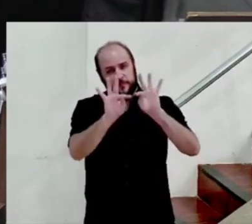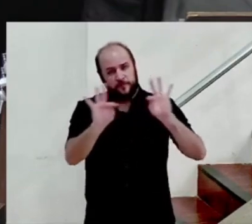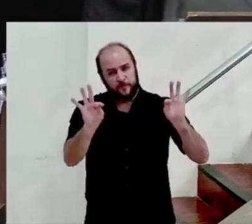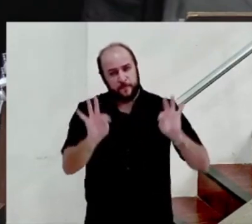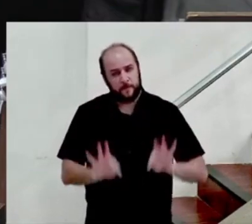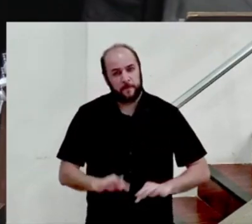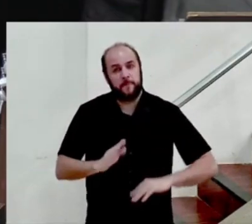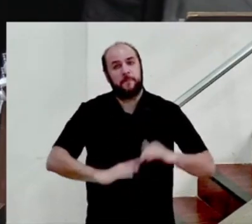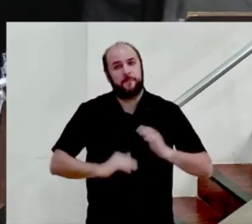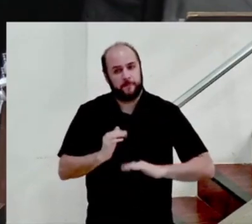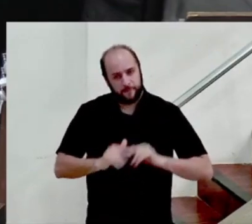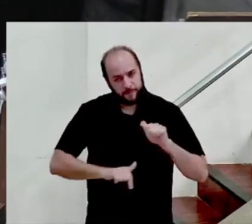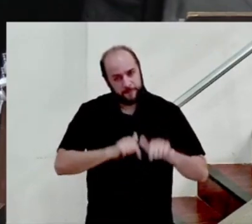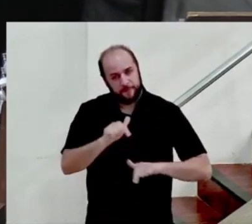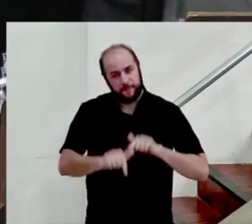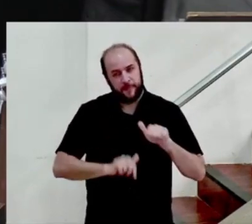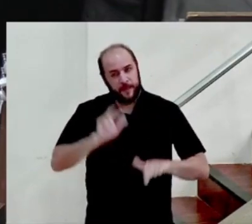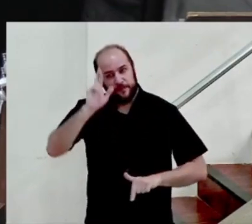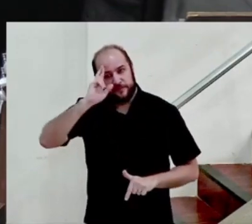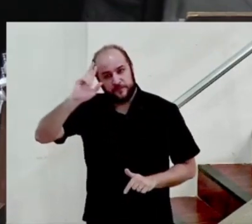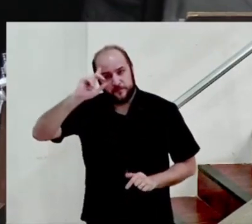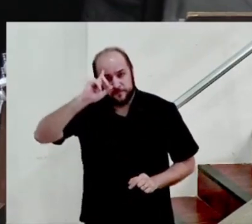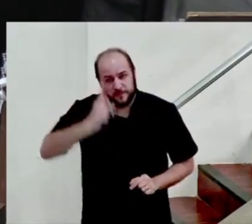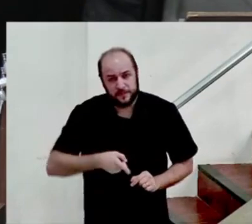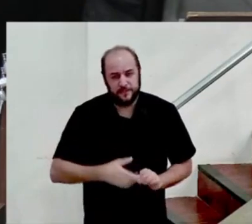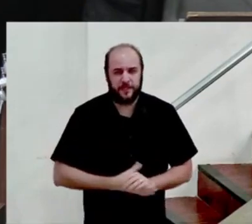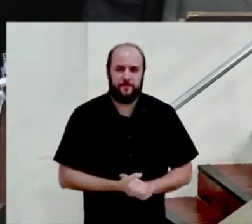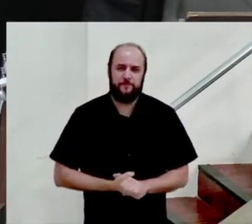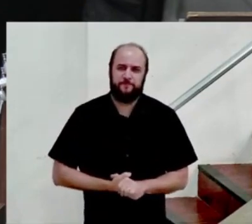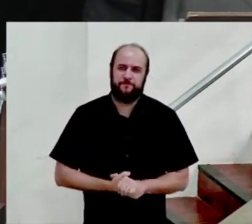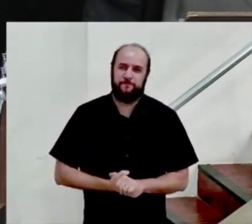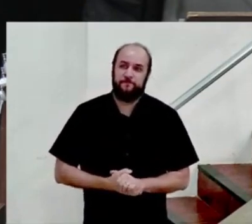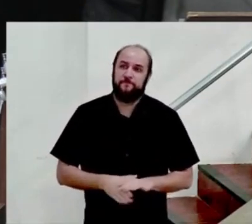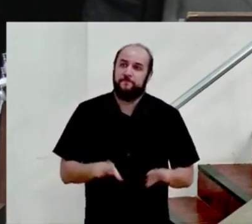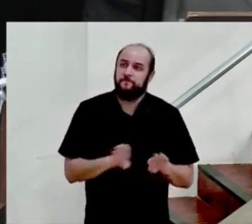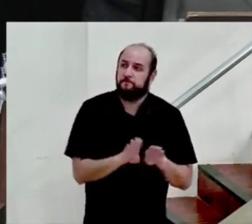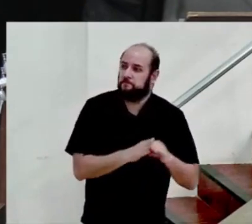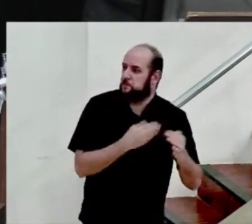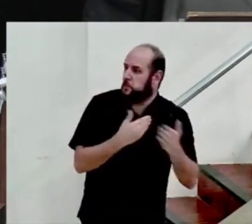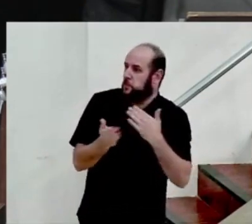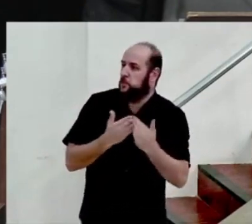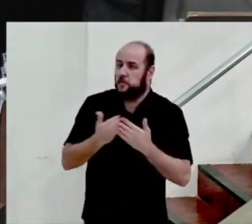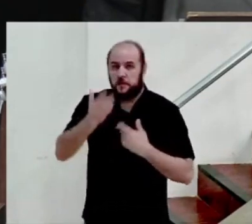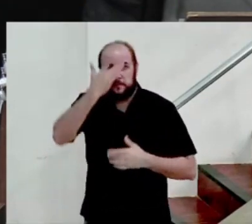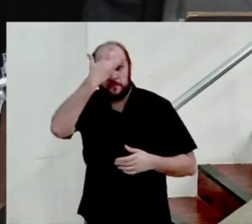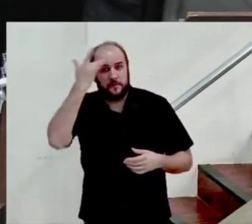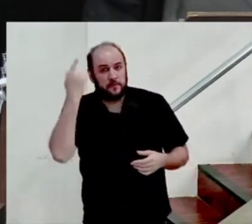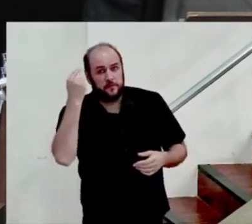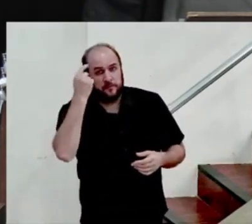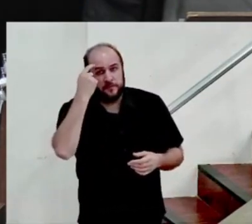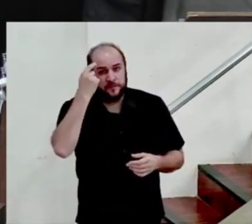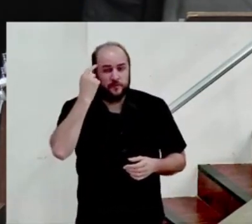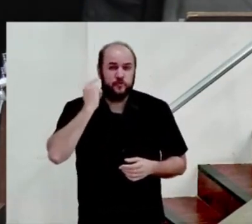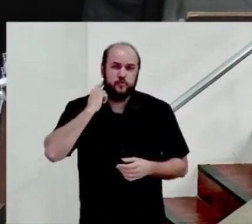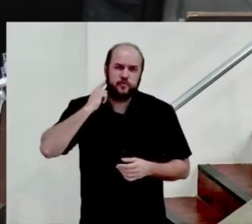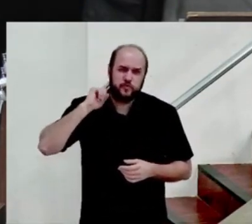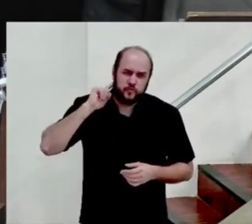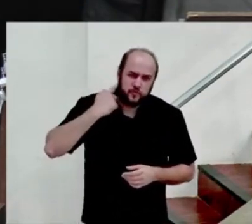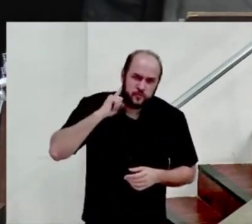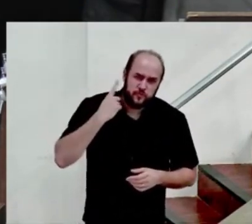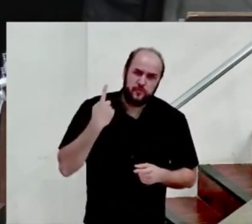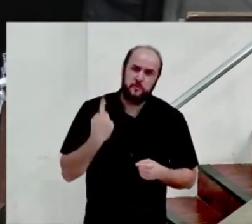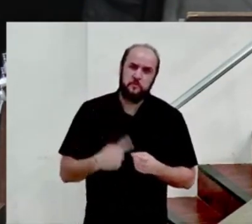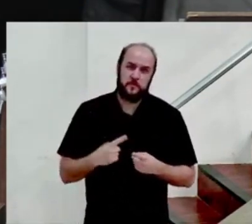ofício que o Senhor tinha estabelecido para eles. Assim também qualquer pessoa que um dia fosse considerada impura por ter tocado